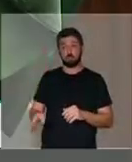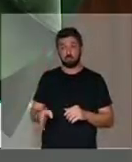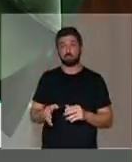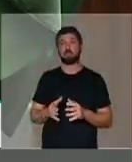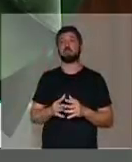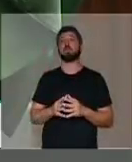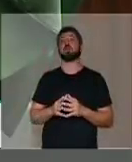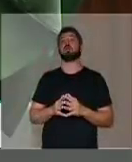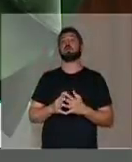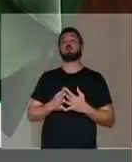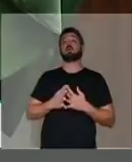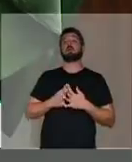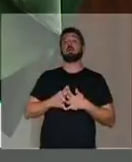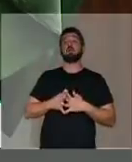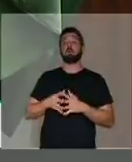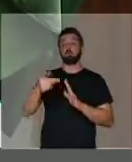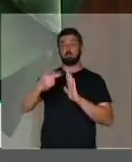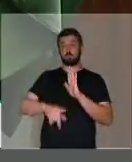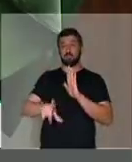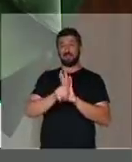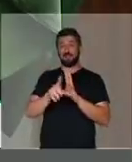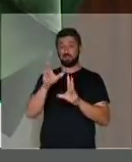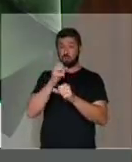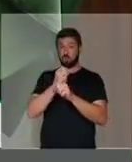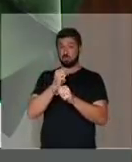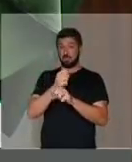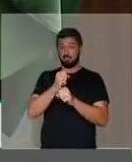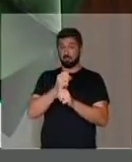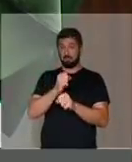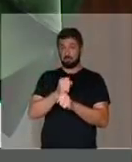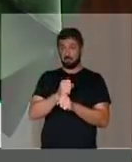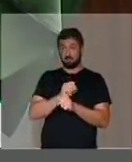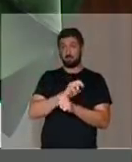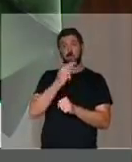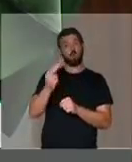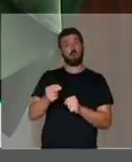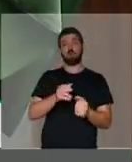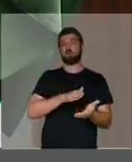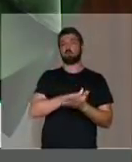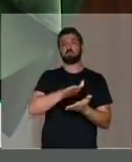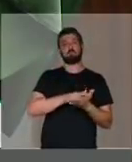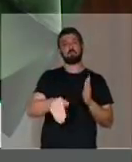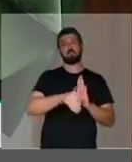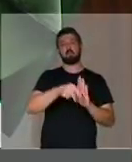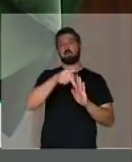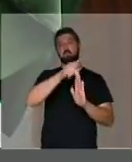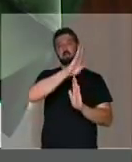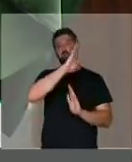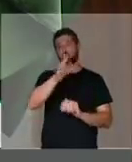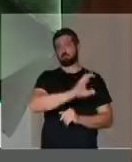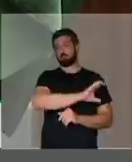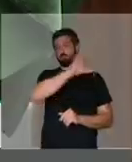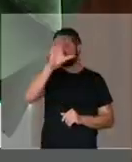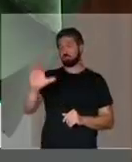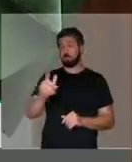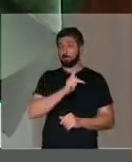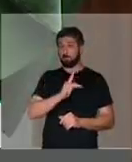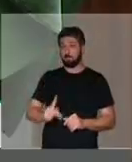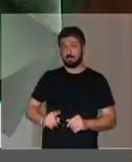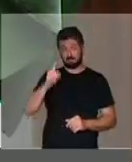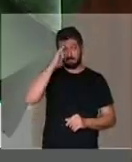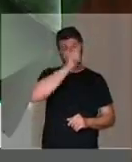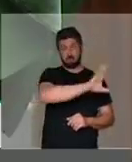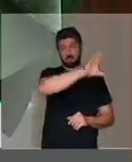imediato da apresentação de um projeto de lei orçamentária ou da edição de uma medida provisória por parte do